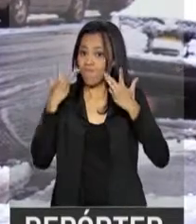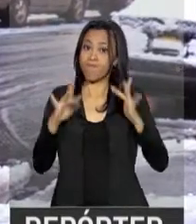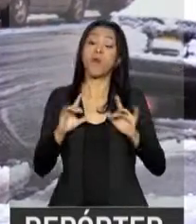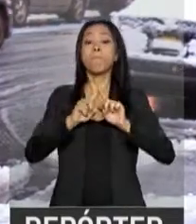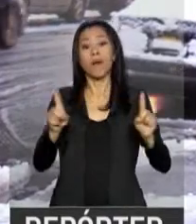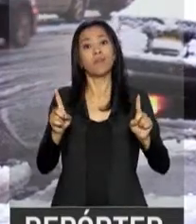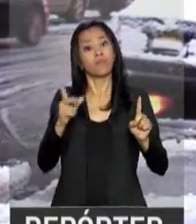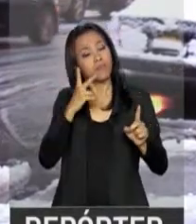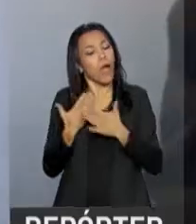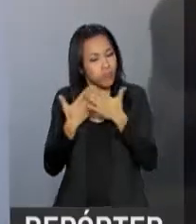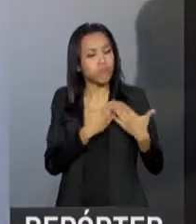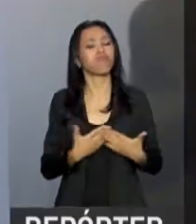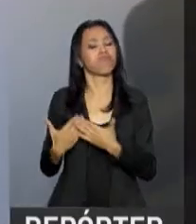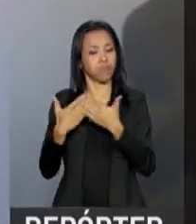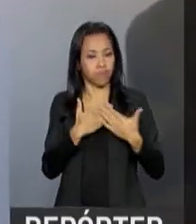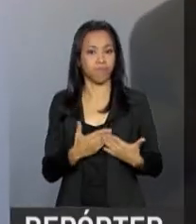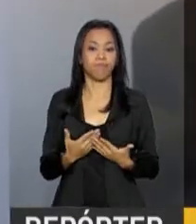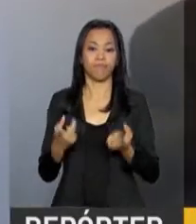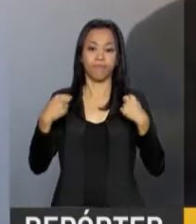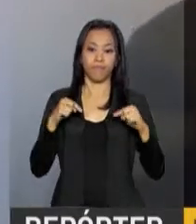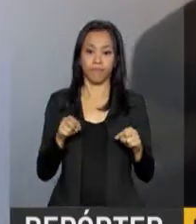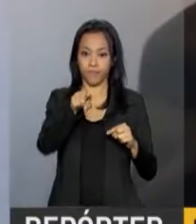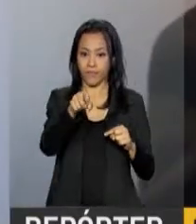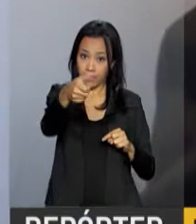está sendo estudada a questão